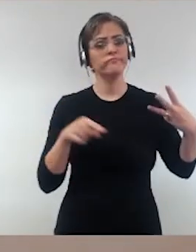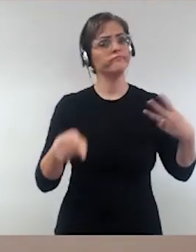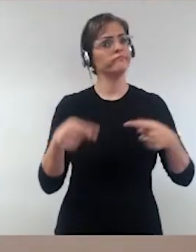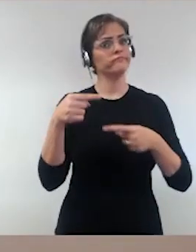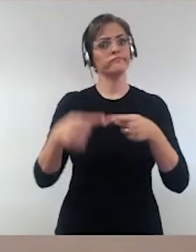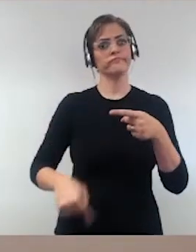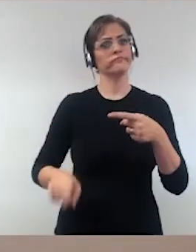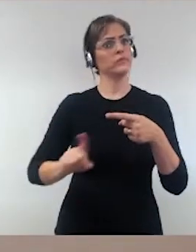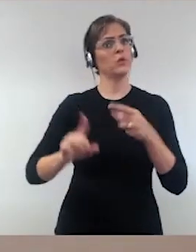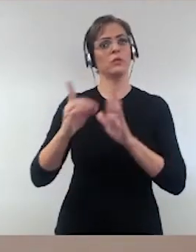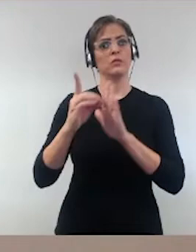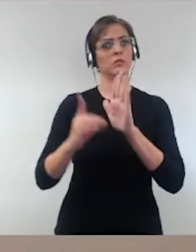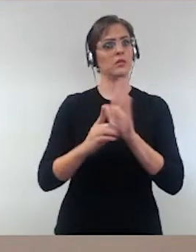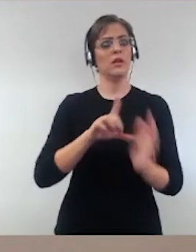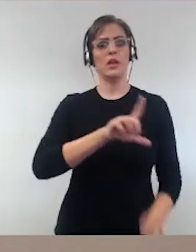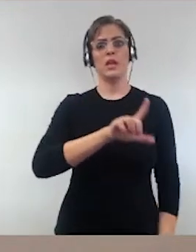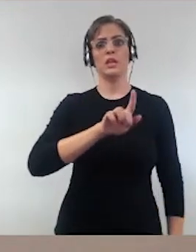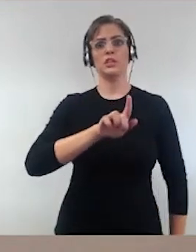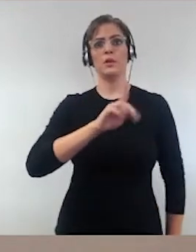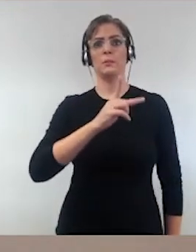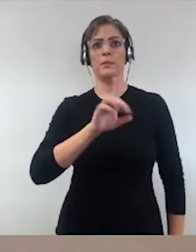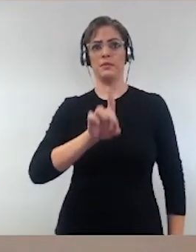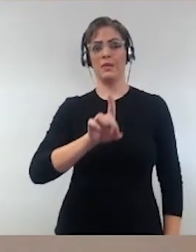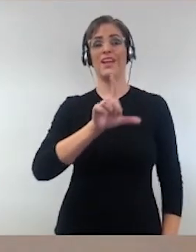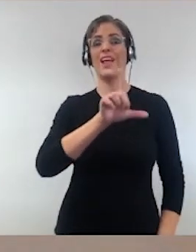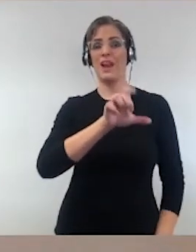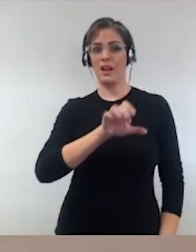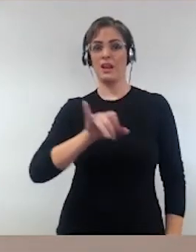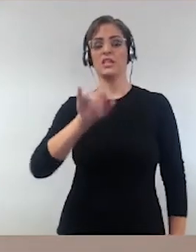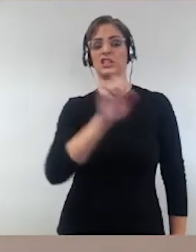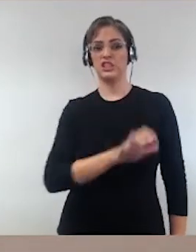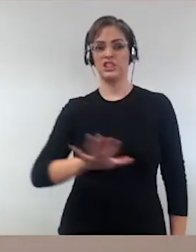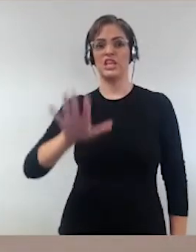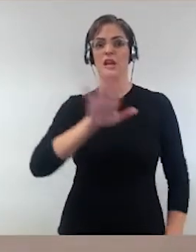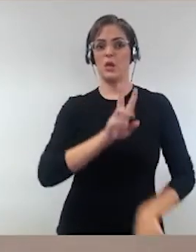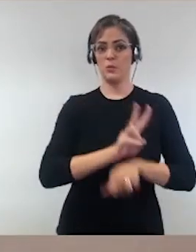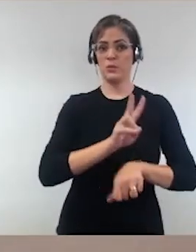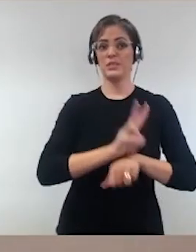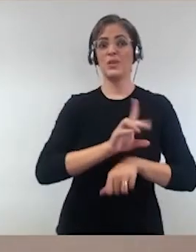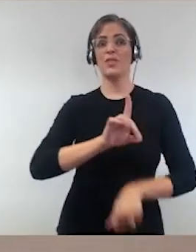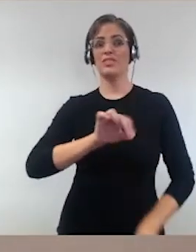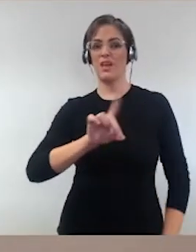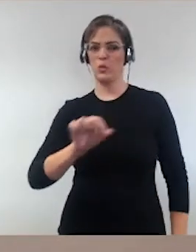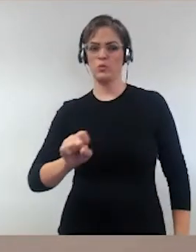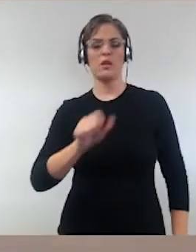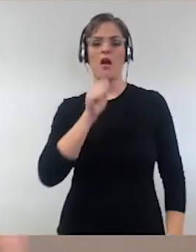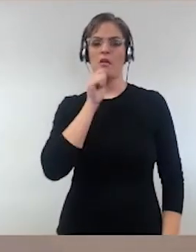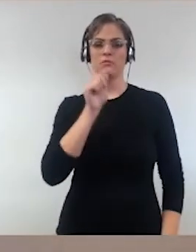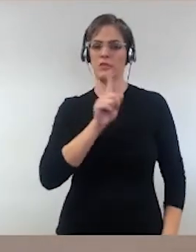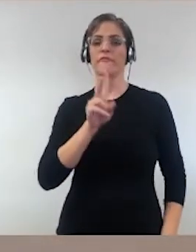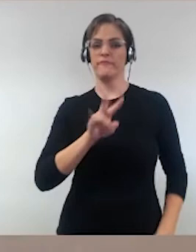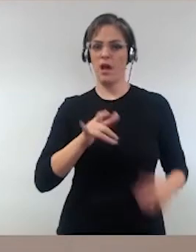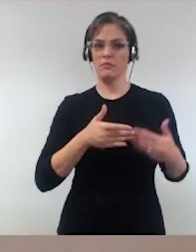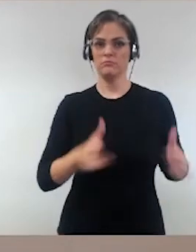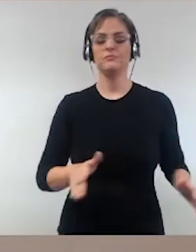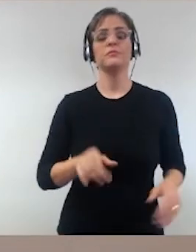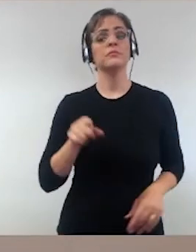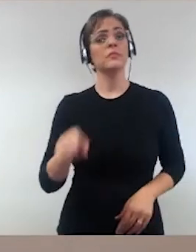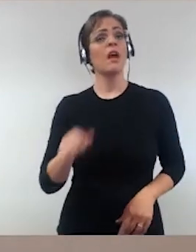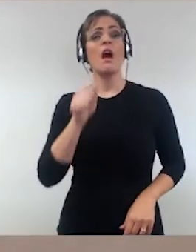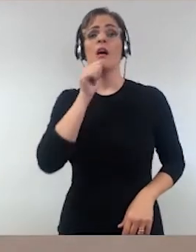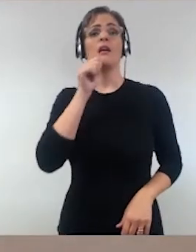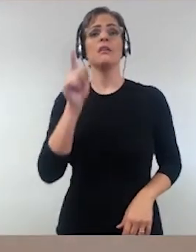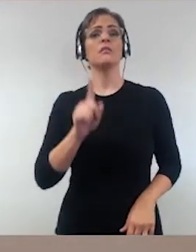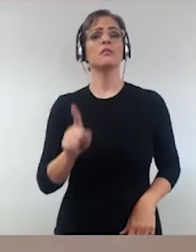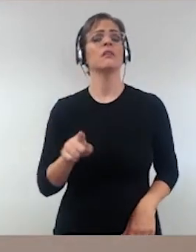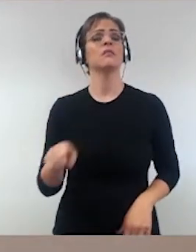sequer com a LGPD, com a Lei Geral de Proteção de Dados, que ainda vai entrar em vigor, mas ele também não cumpre,